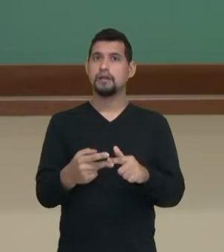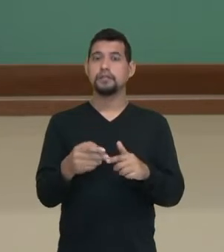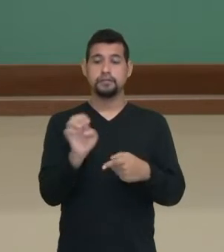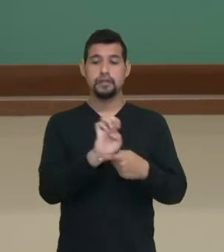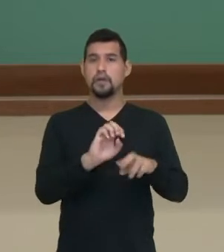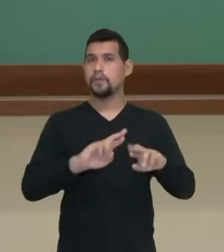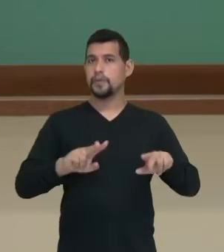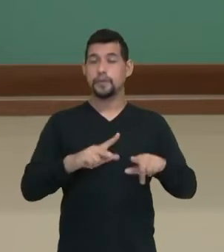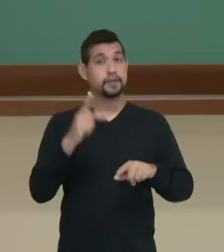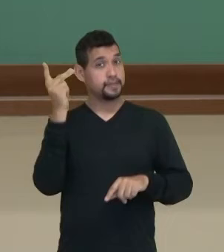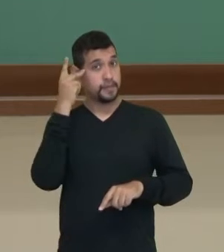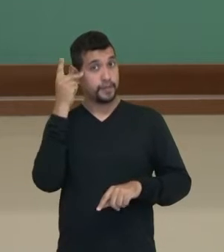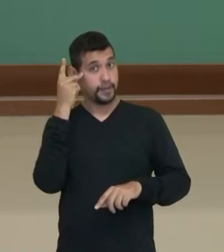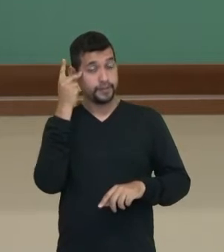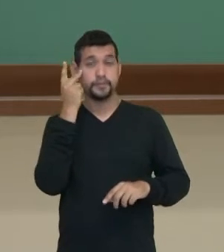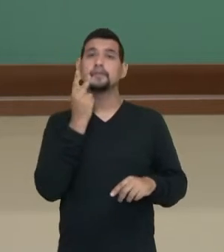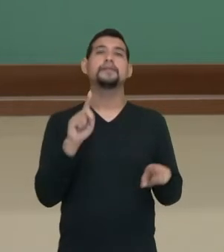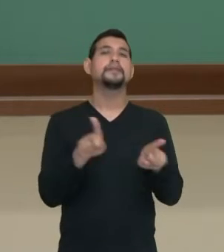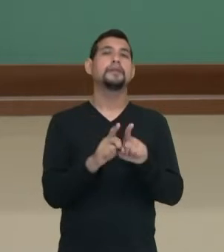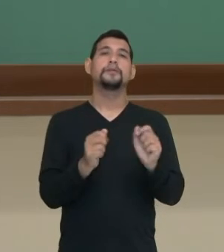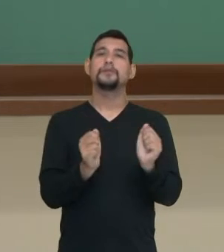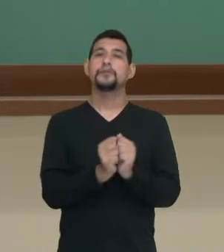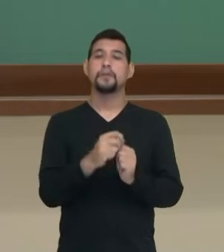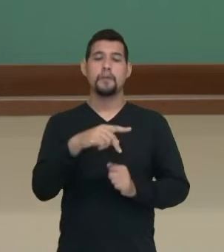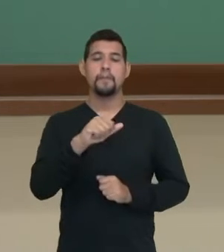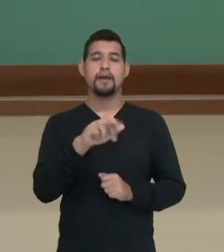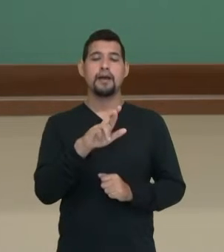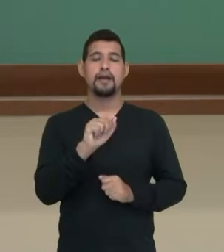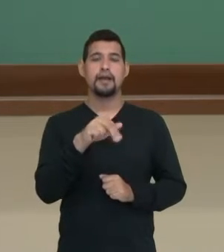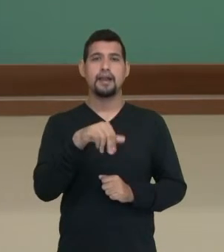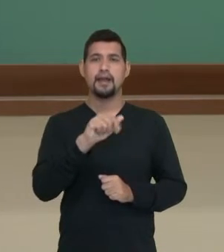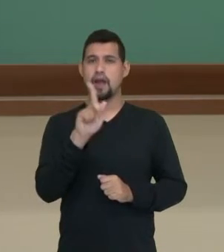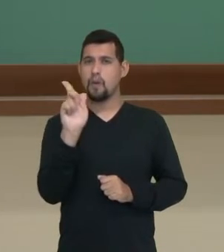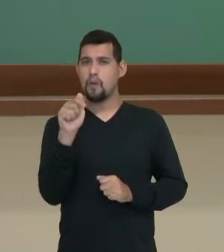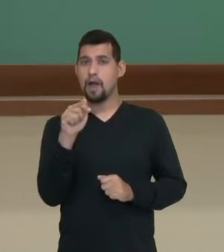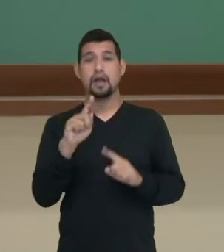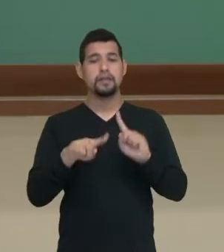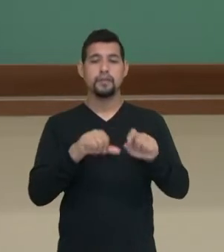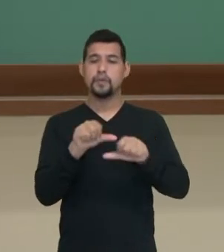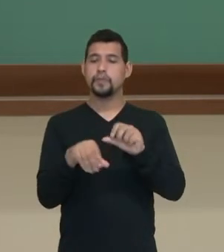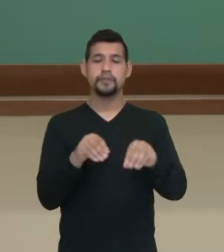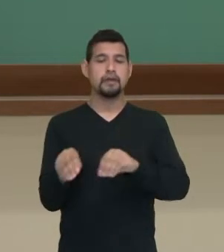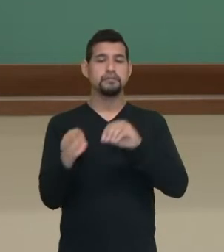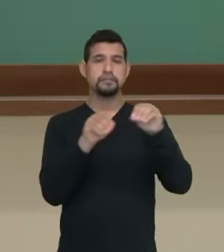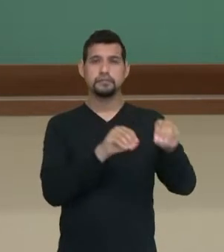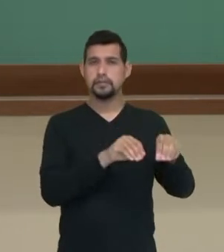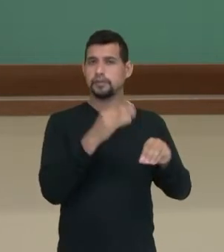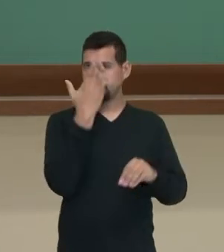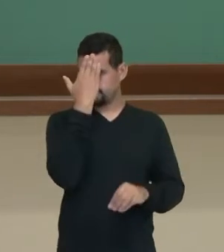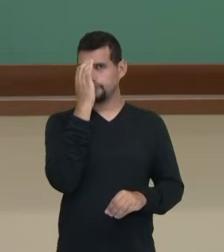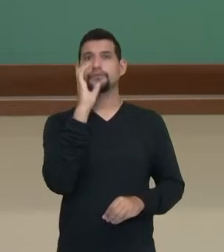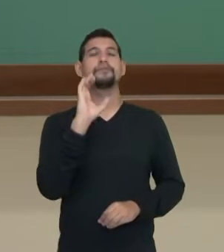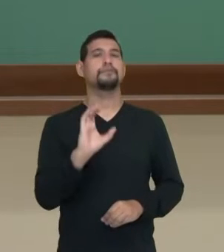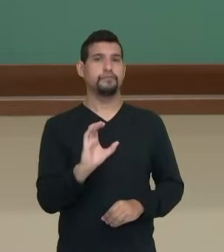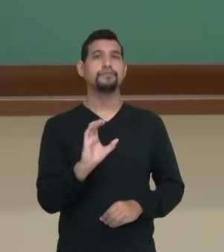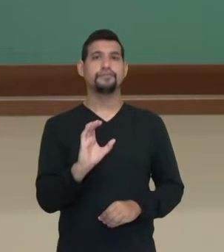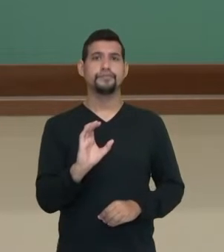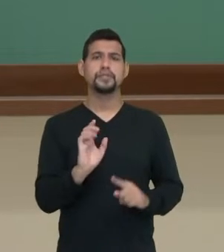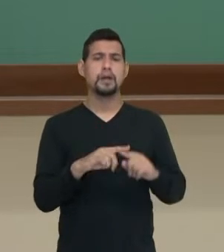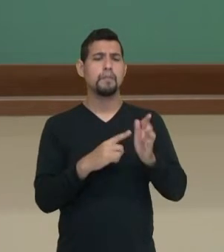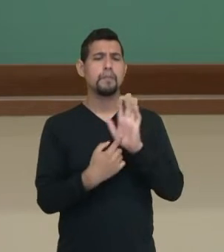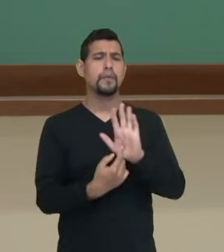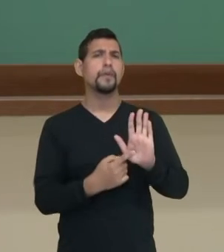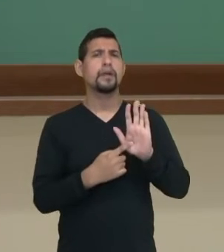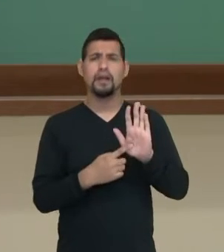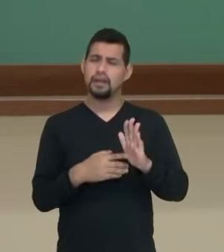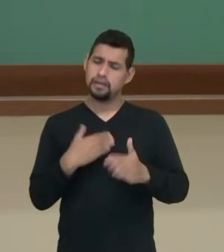comarca de São Paulo e a comarca de Paranaguá, que depois é transferida para a cidade de Curitiba. Então aí já mostra um processo